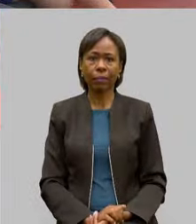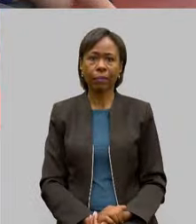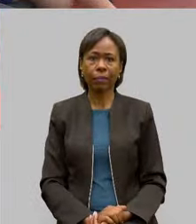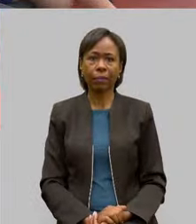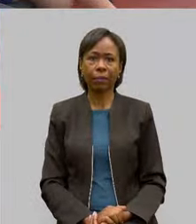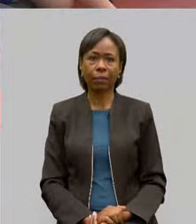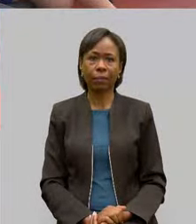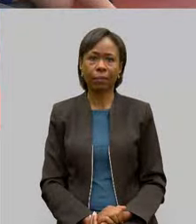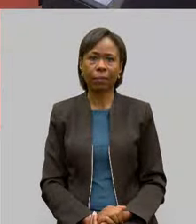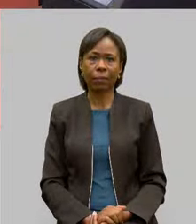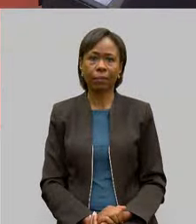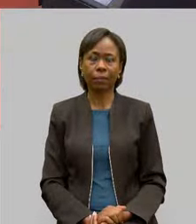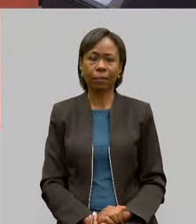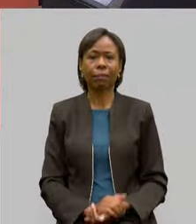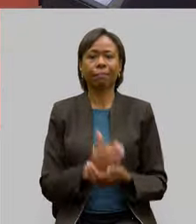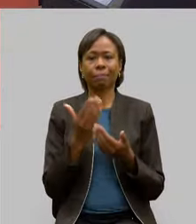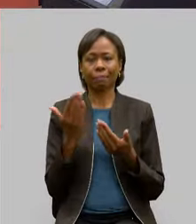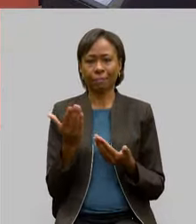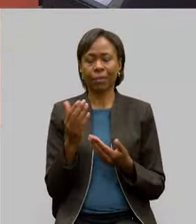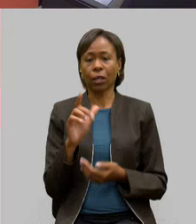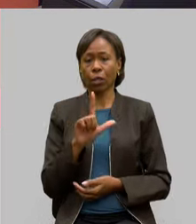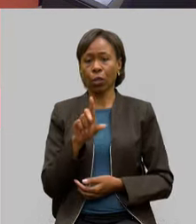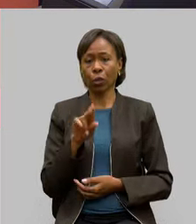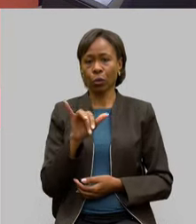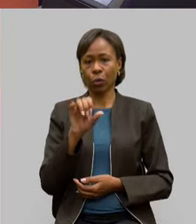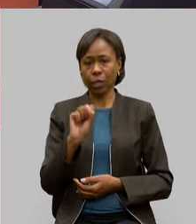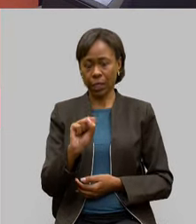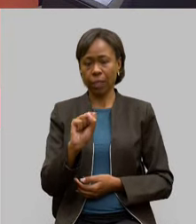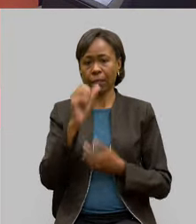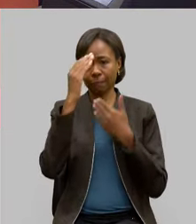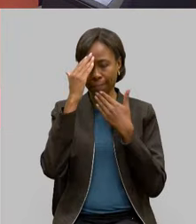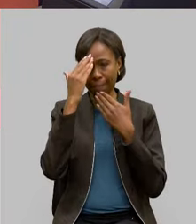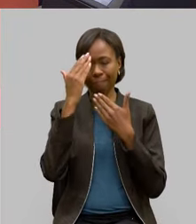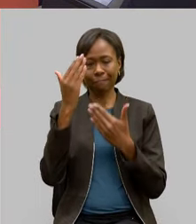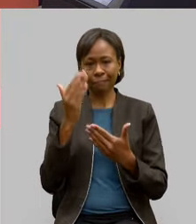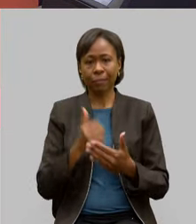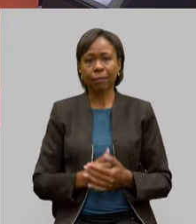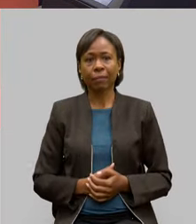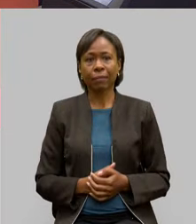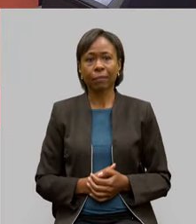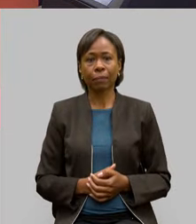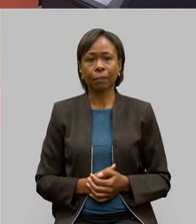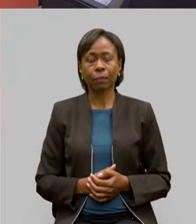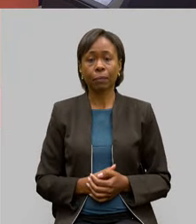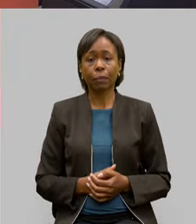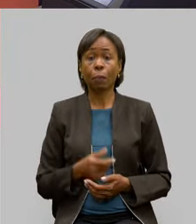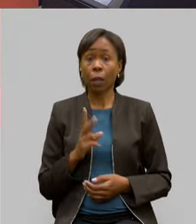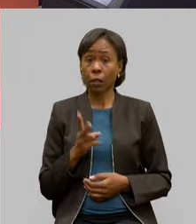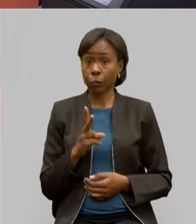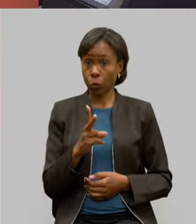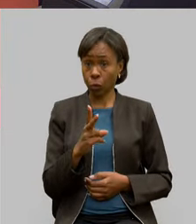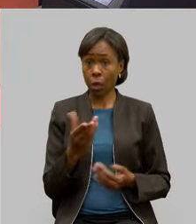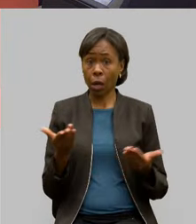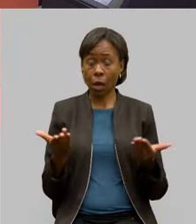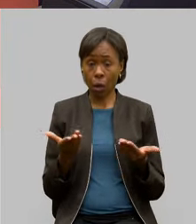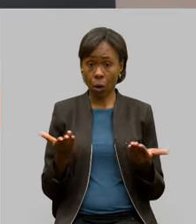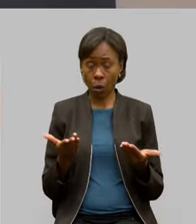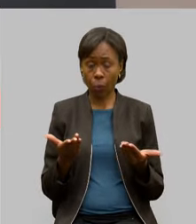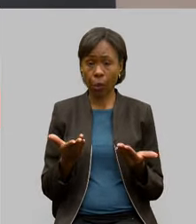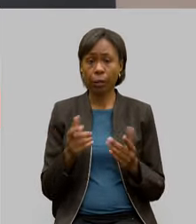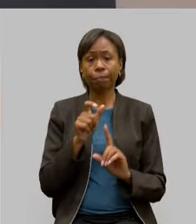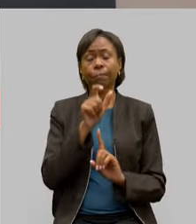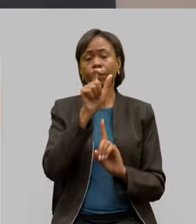tarde muito obrigado shor luí Cláudio paterno Silveira dando sequência passamos a palavra nesse